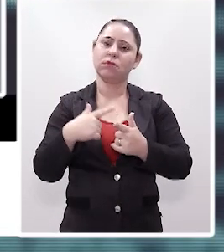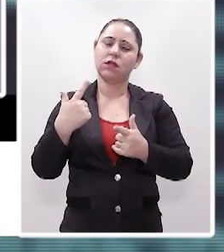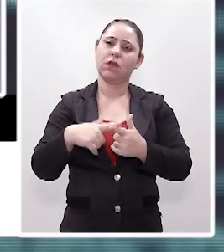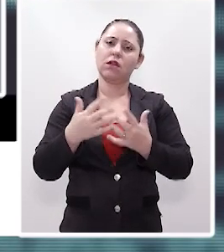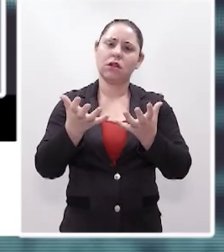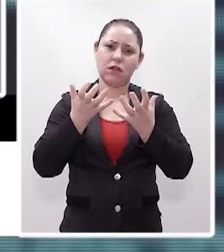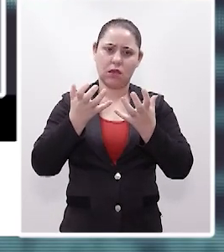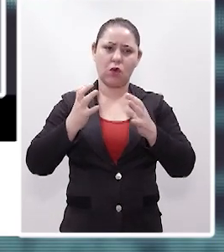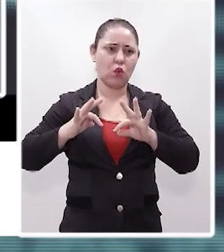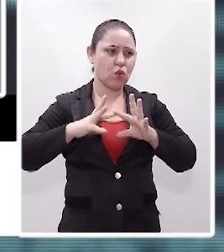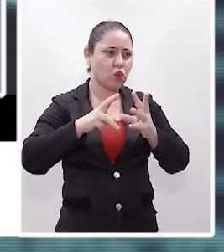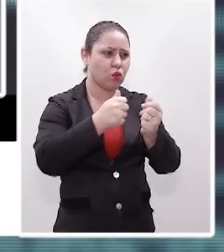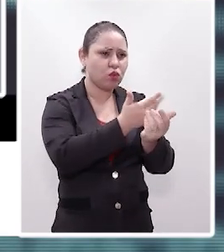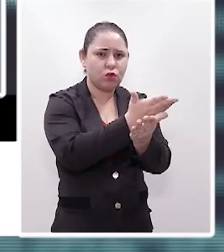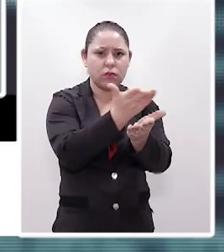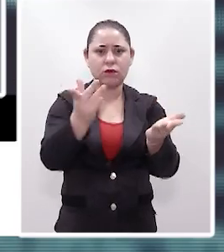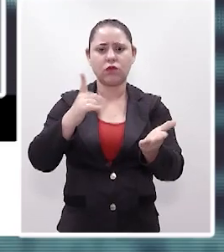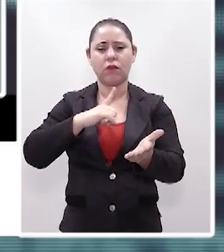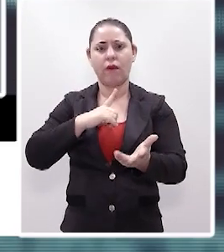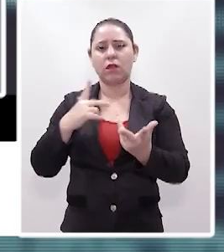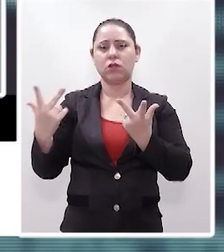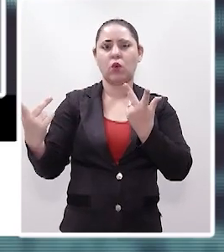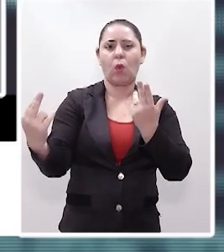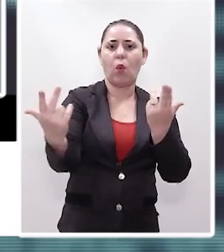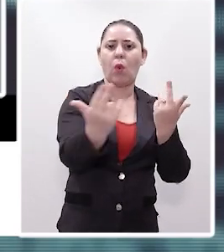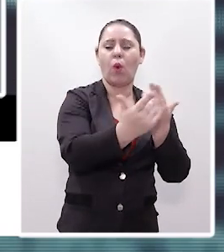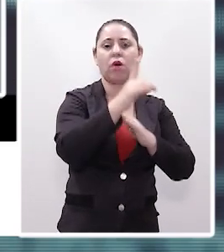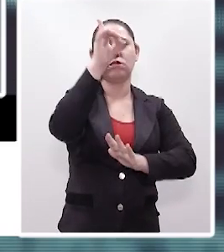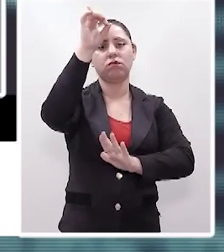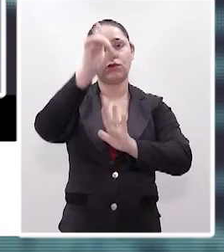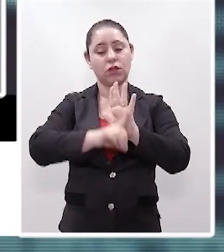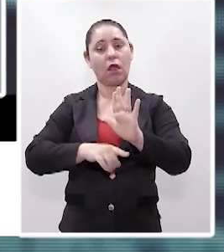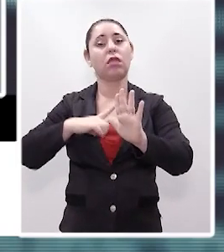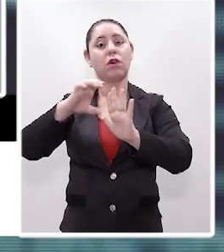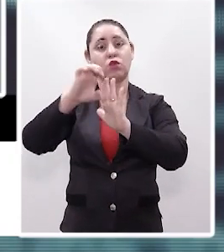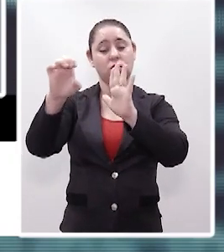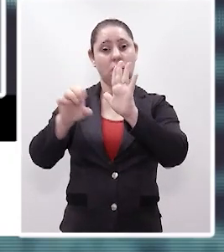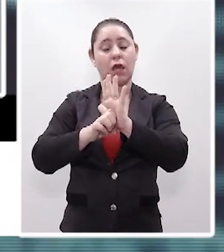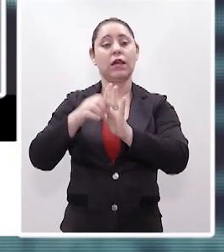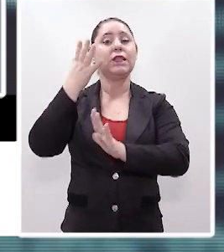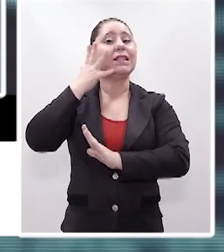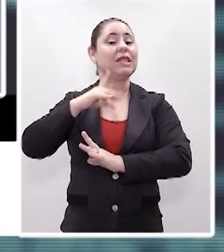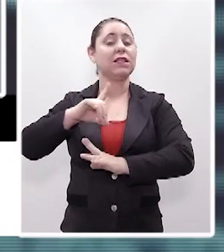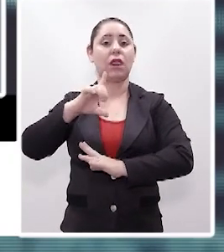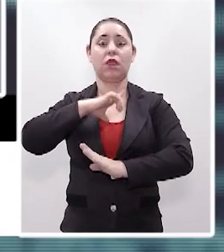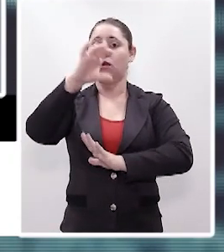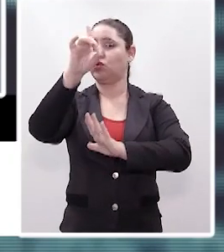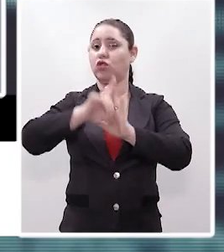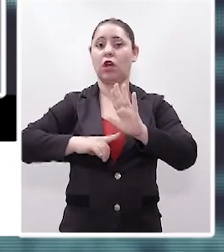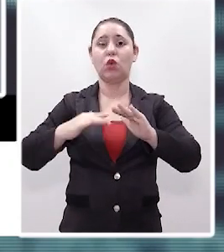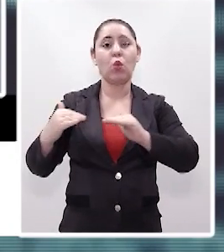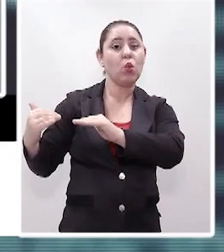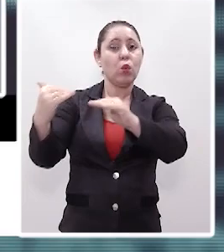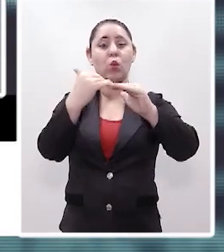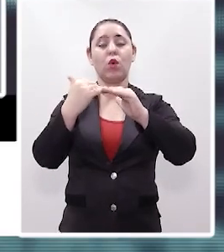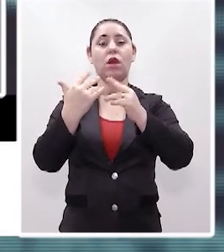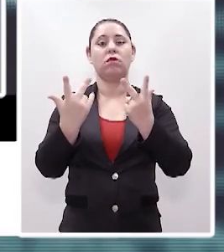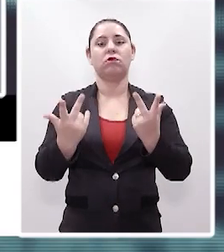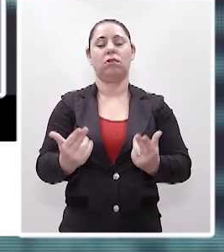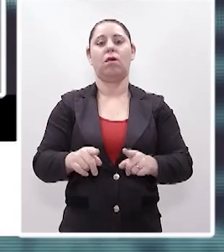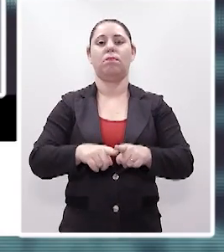gente gostaria que todos tivessem os mesmos direitos. Está lá no estatuto, que as crianças devem ter os mesmos